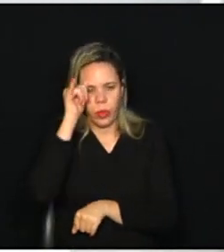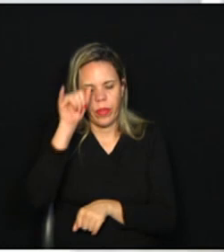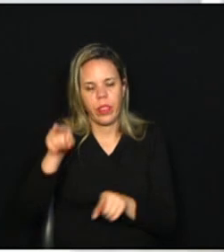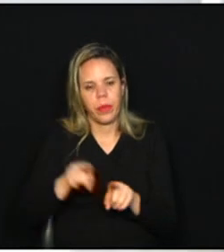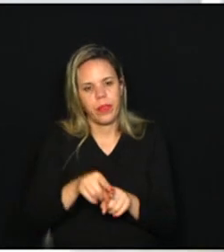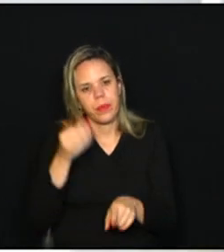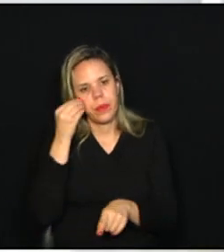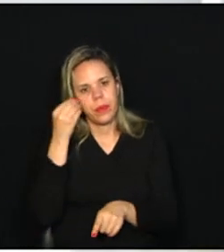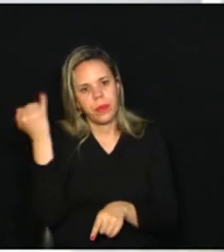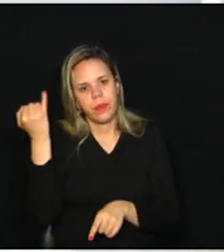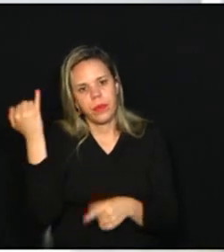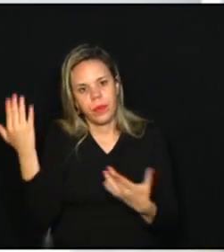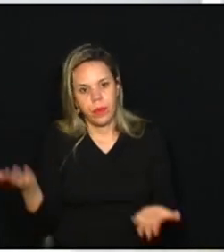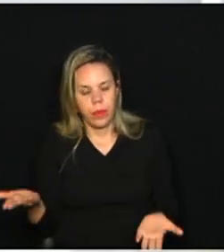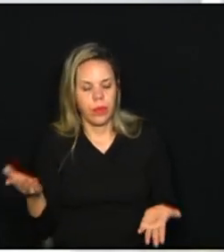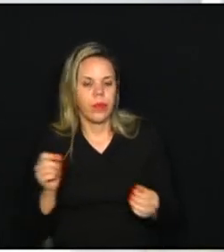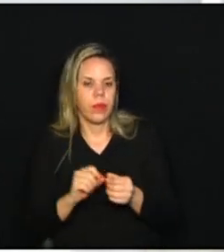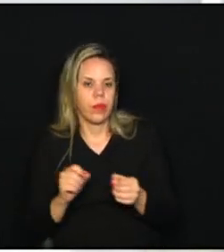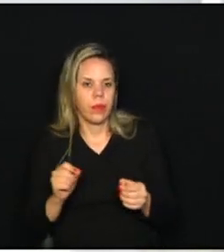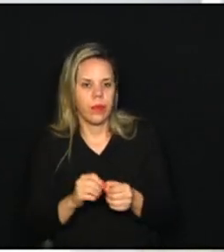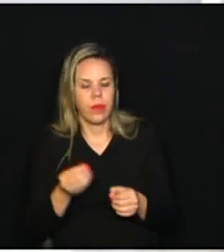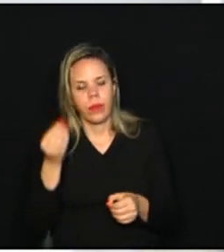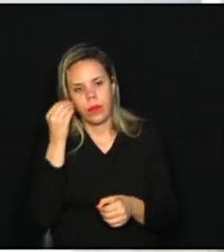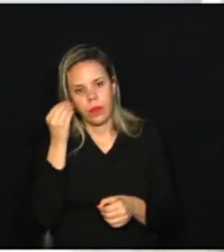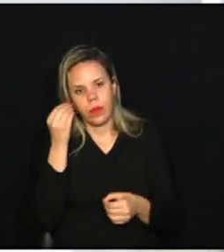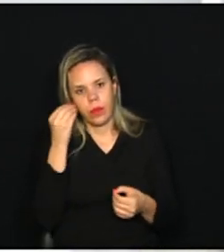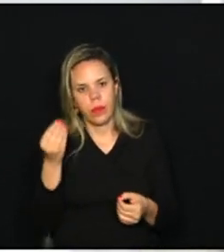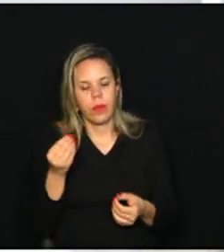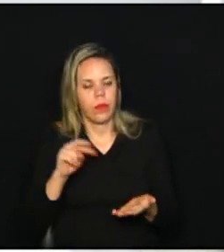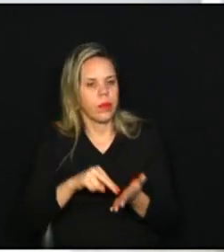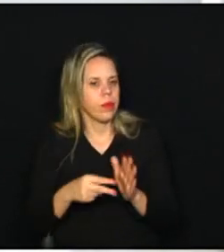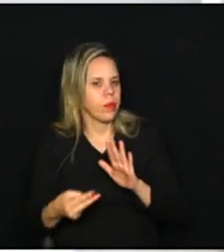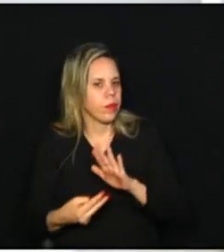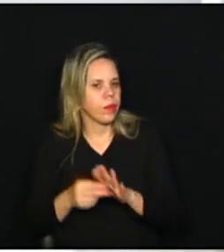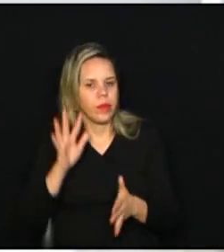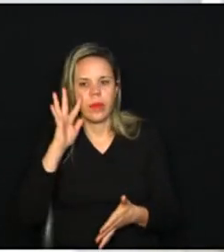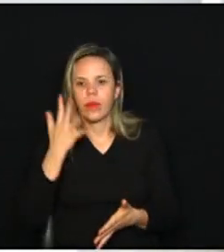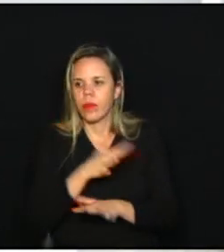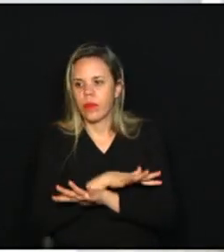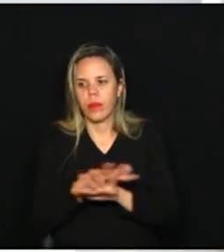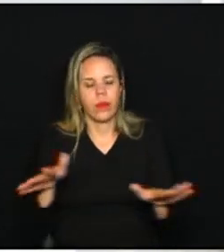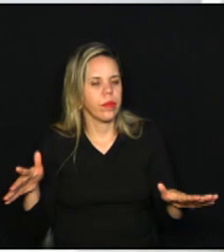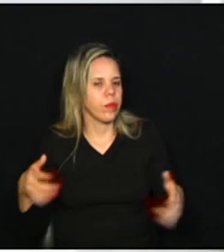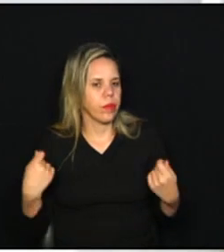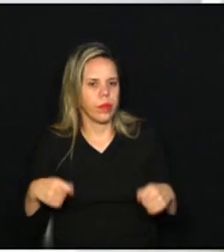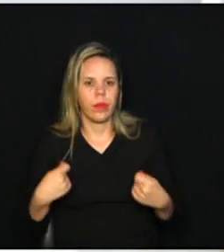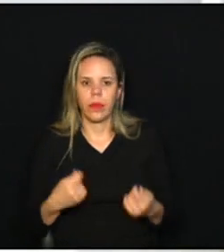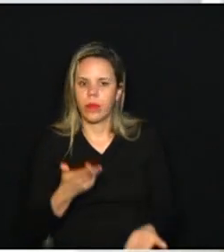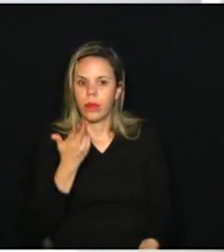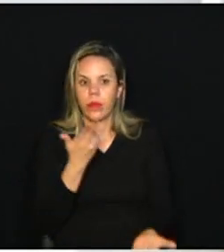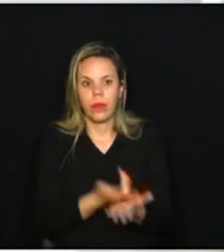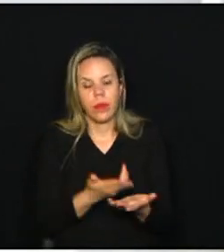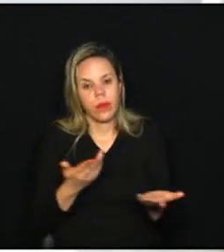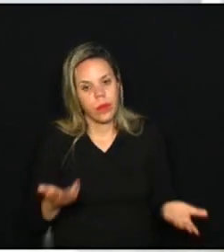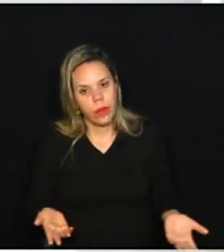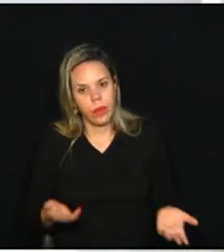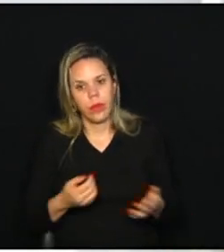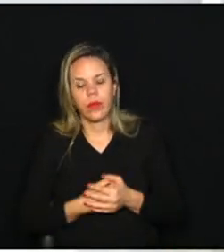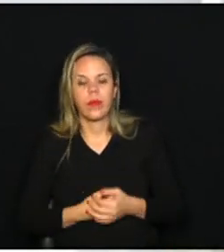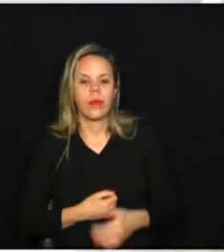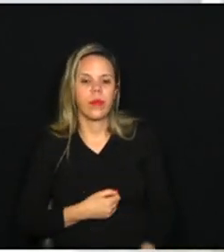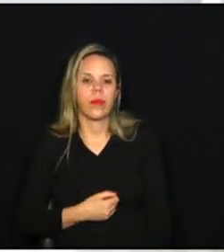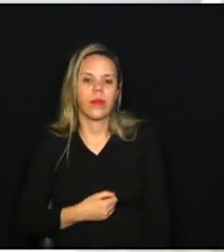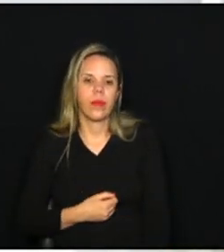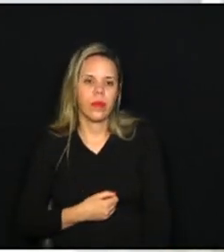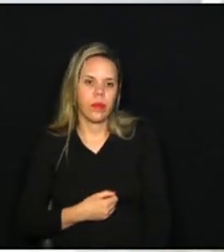é importante, mas fazer a testagem não significa que você não vai precisar do leito. Embora